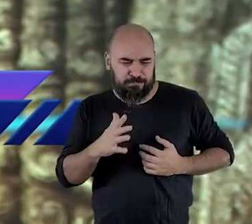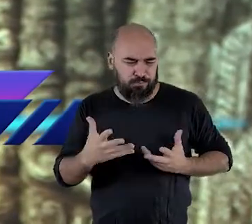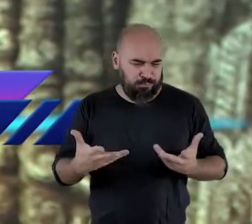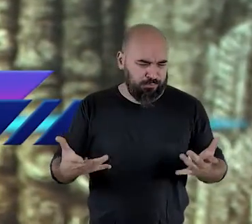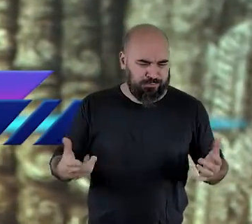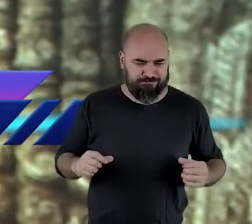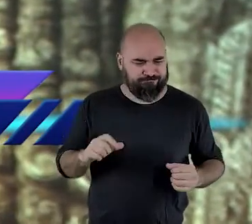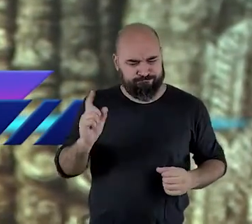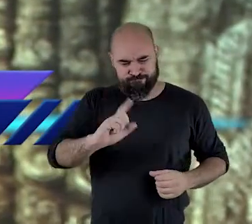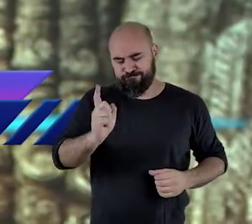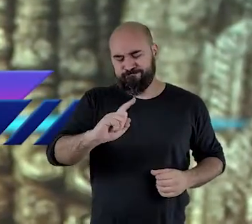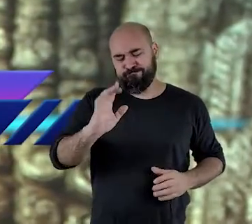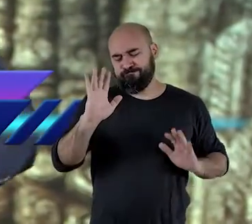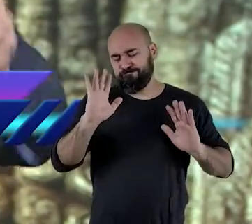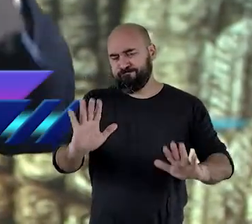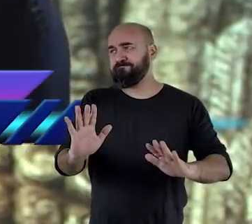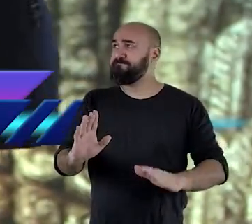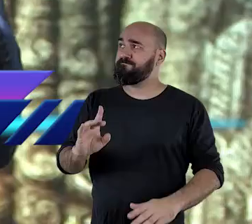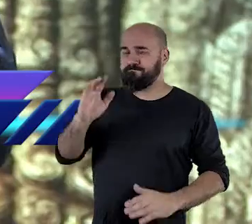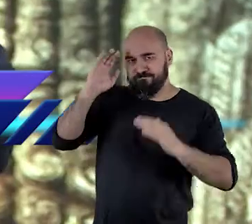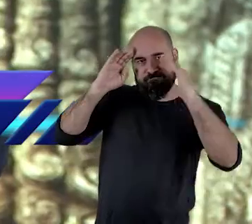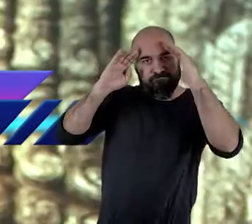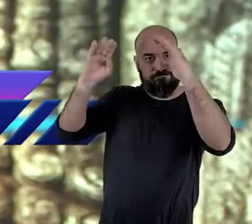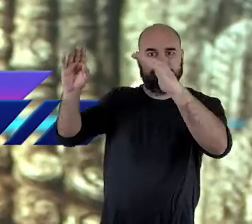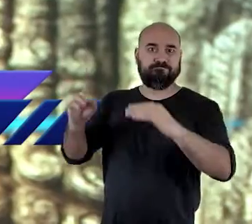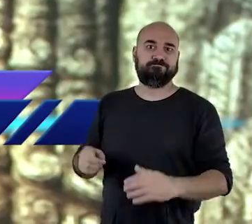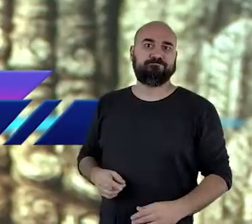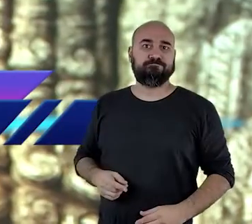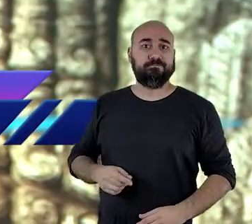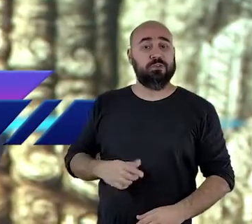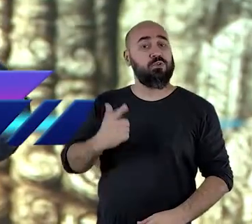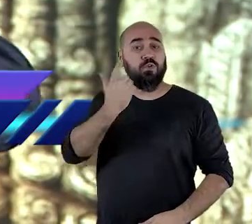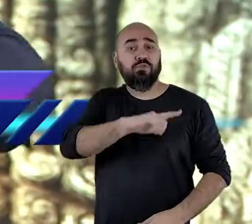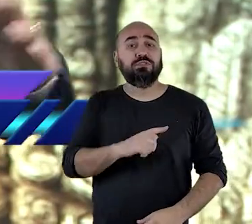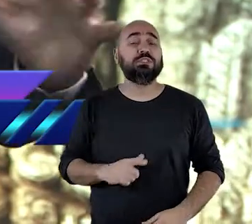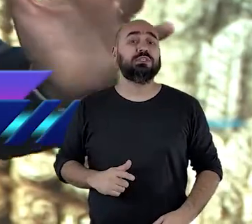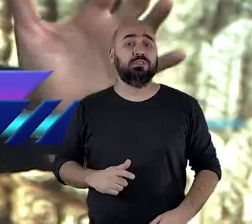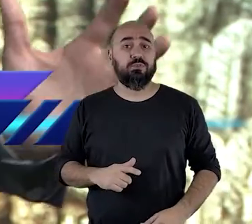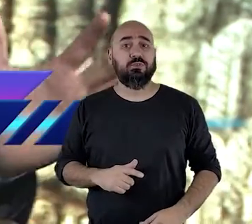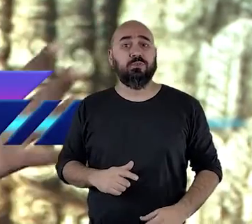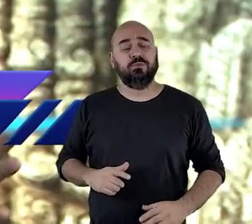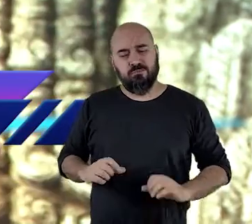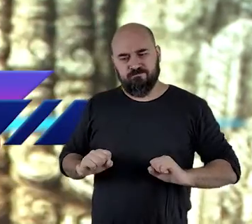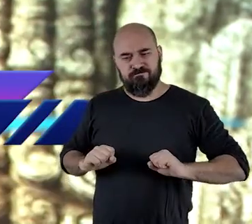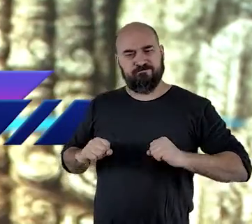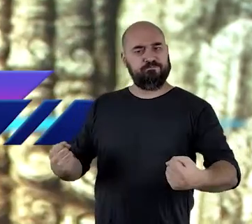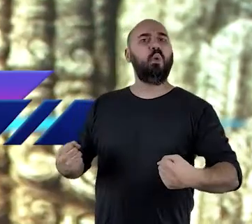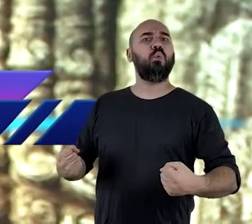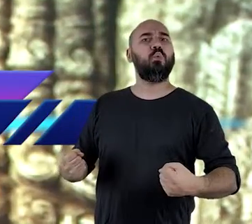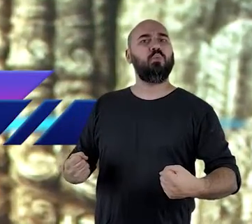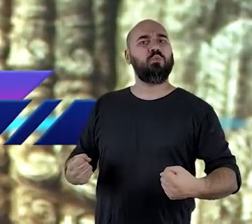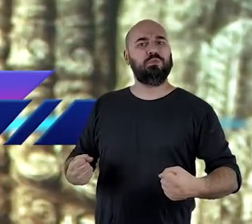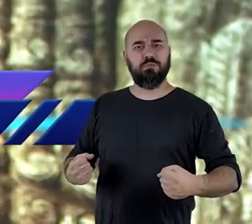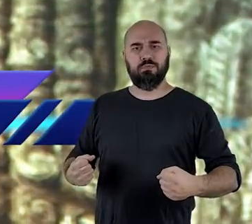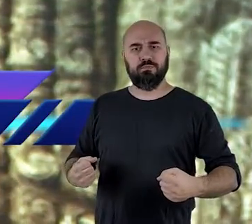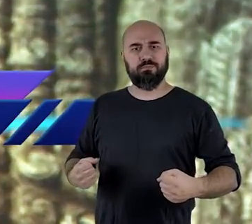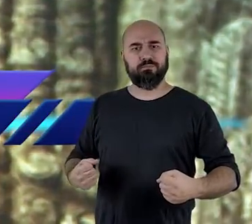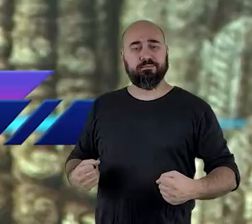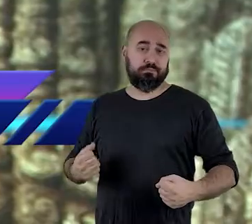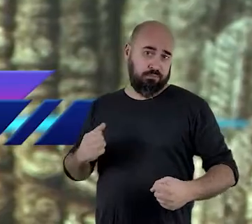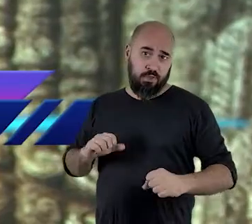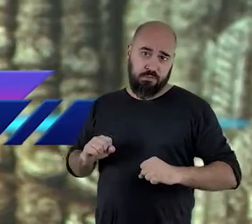do Senhor. E assim ele se protegeu da queda, construiu cercas de proteção, mesmo tendo